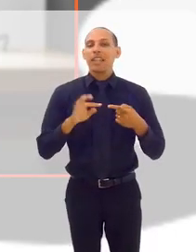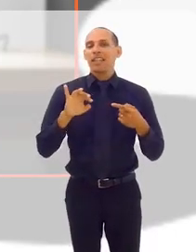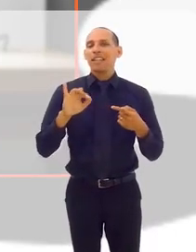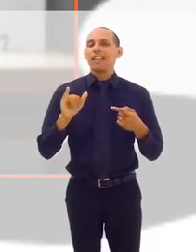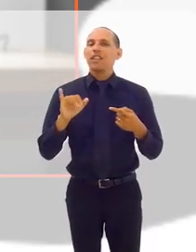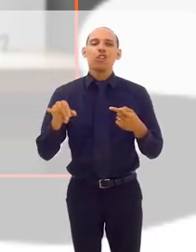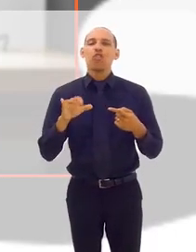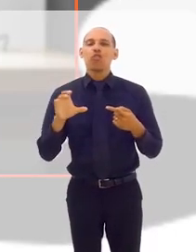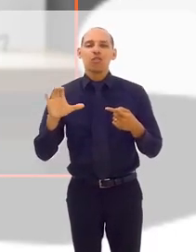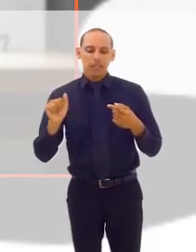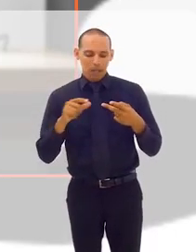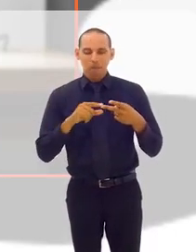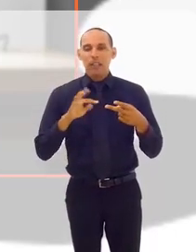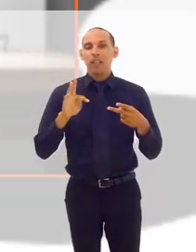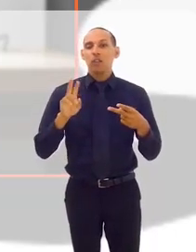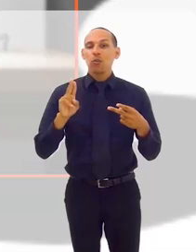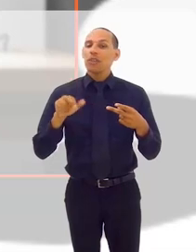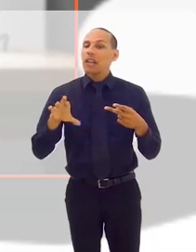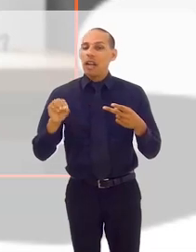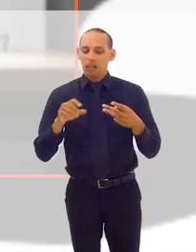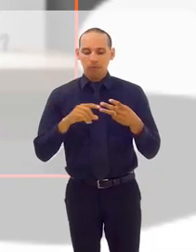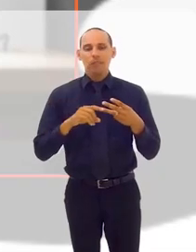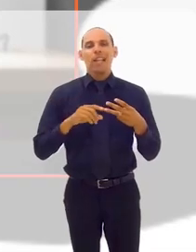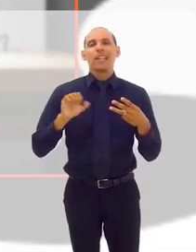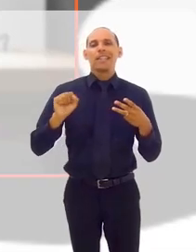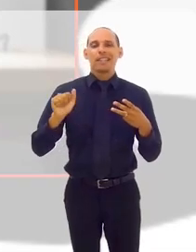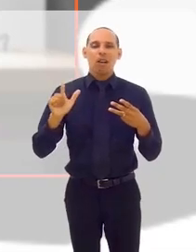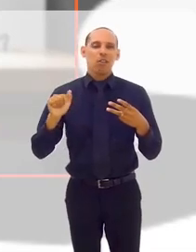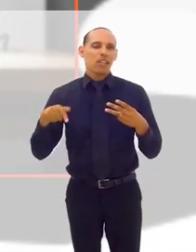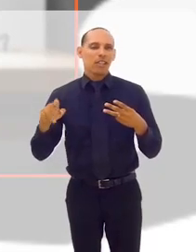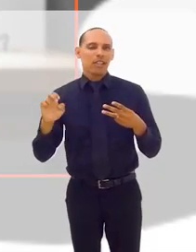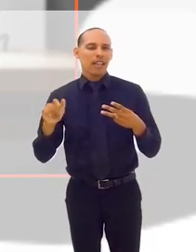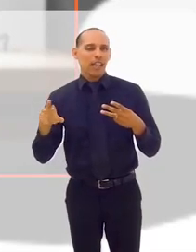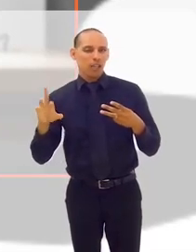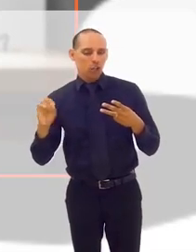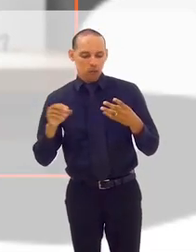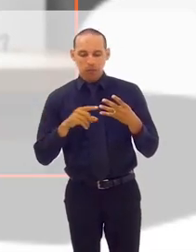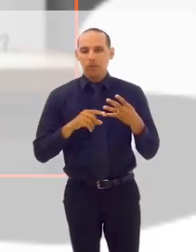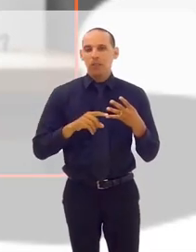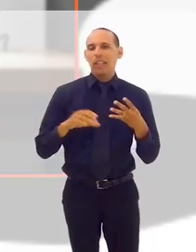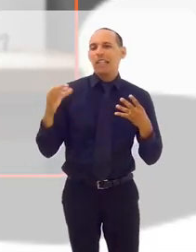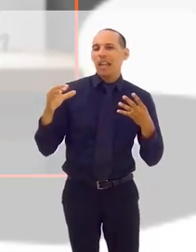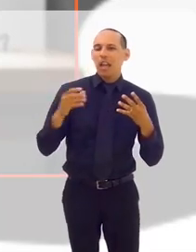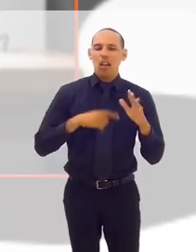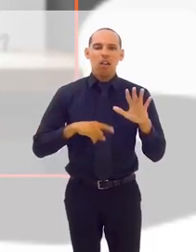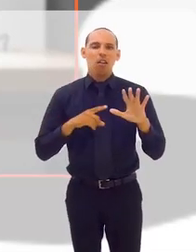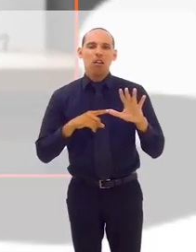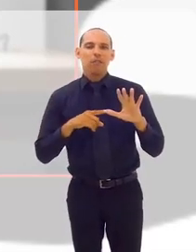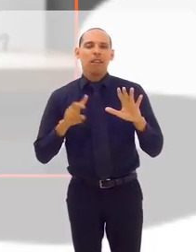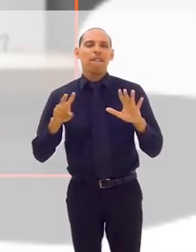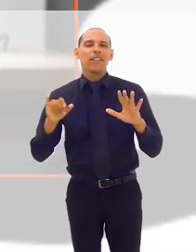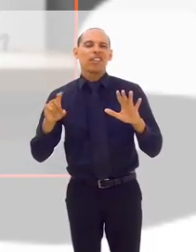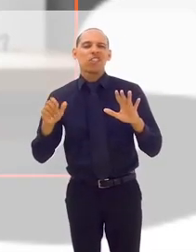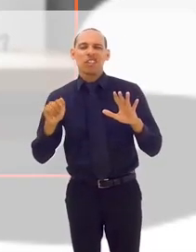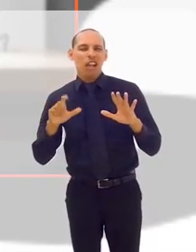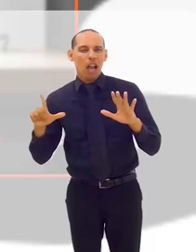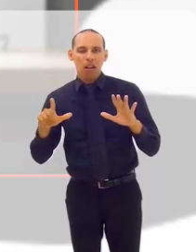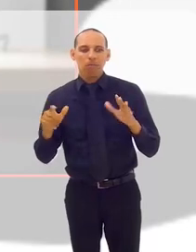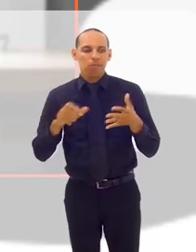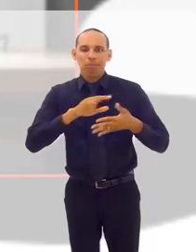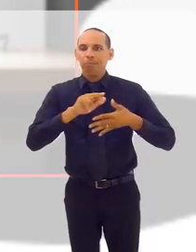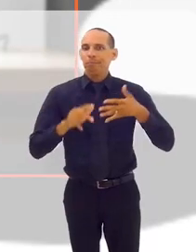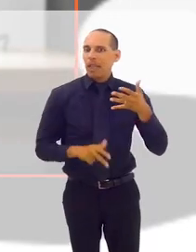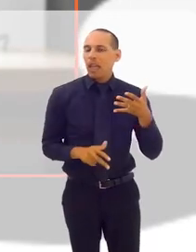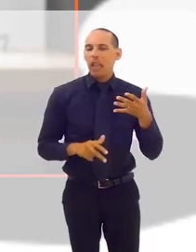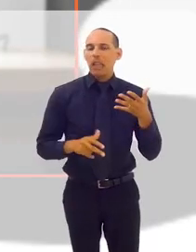aleatórios, na Tijuca, no Turano, no Salgueiro, na Rocinha, em Niterói, no Morro do Sapo, no Vidigal, a pessoa que está nos